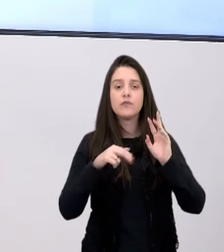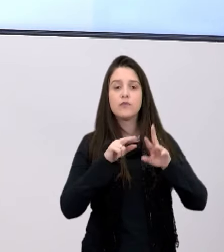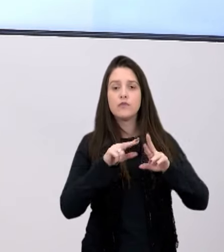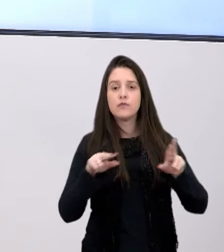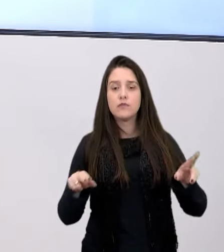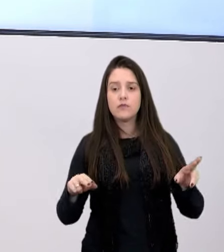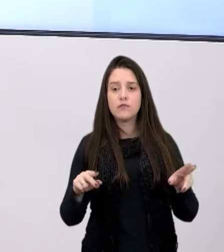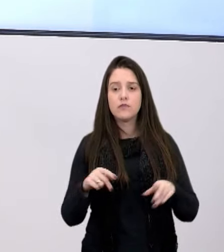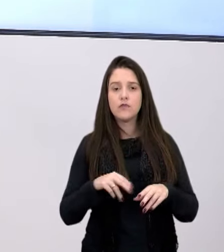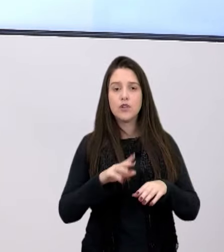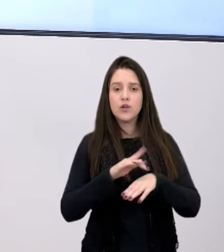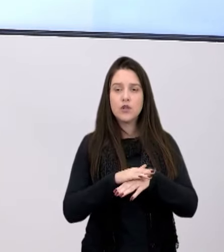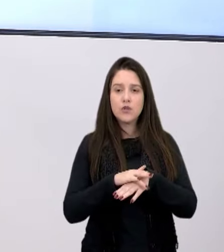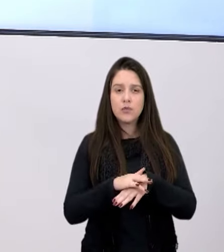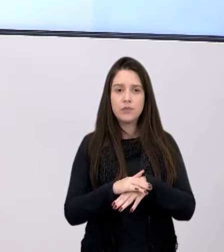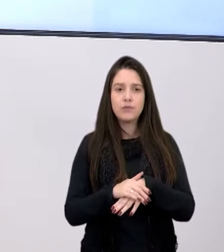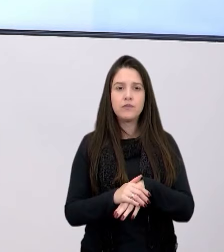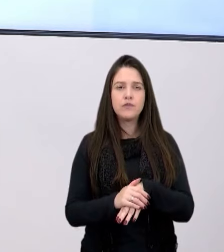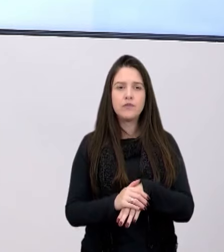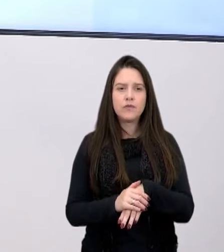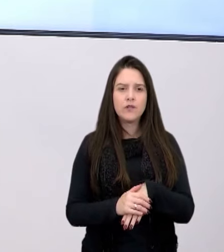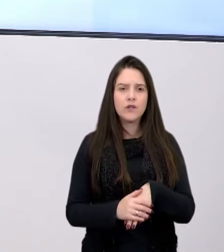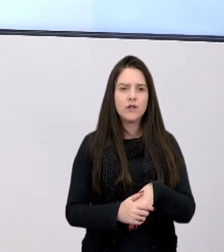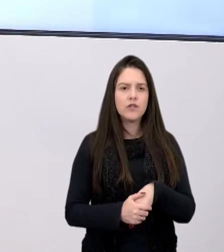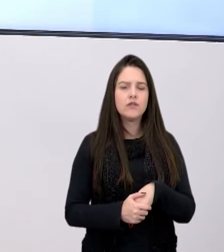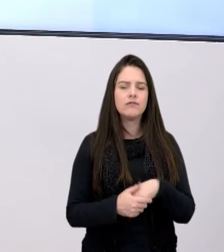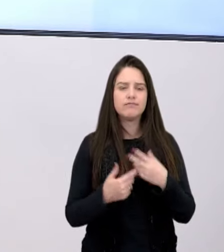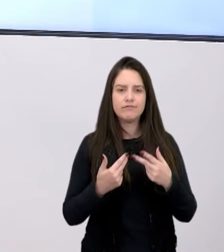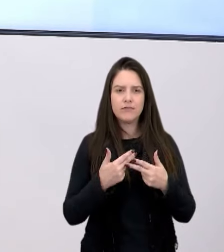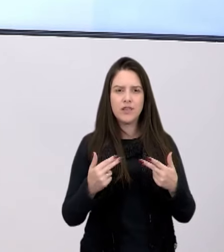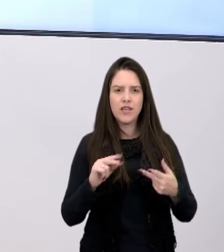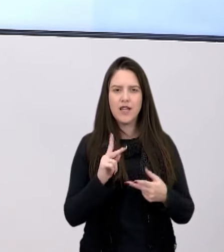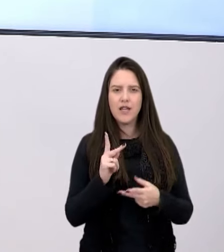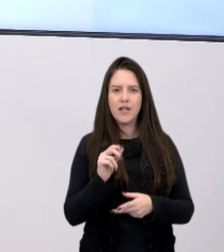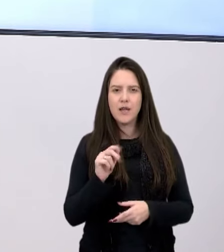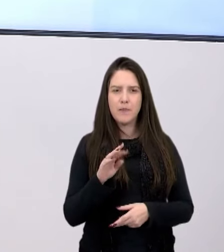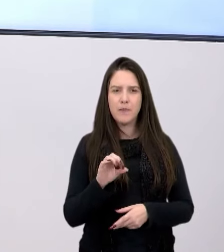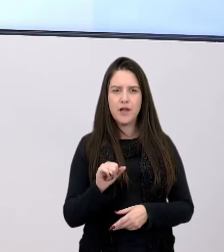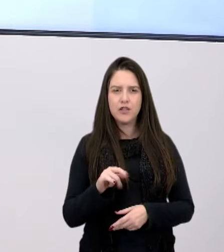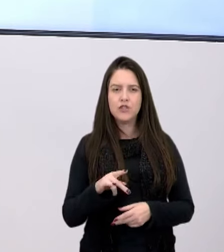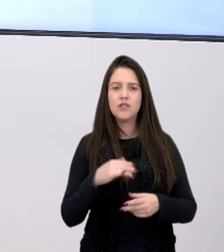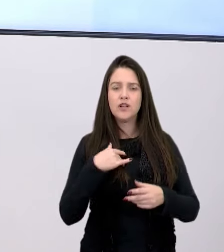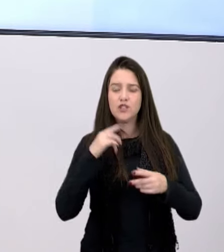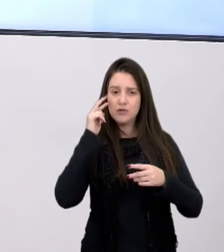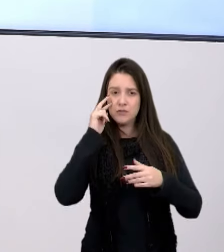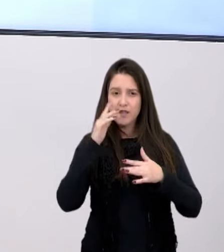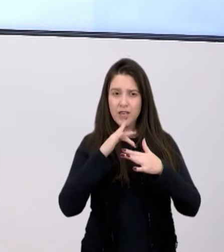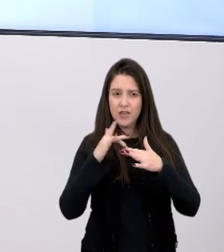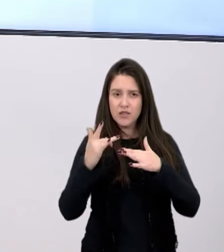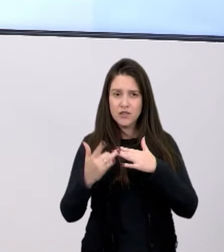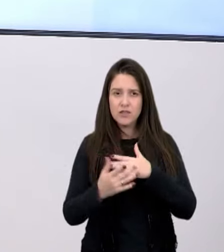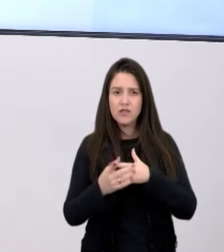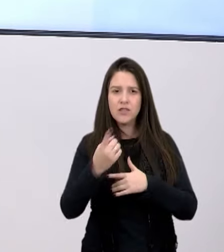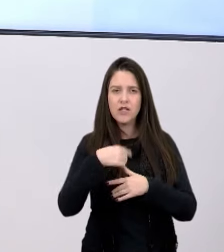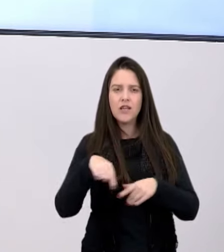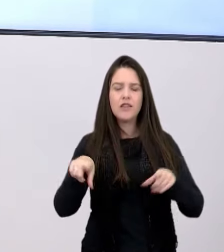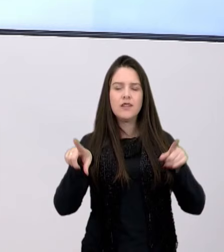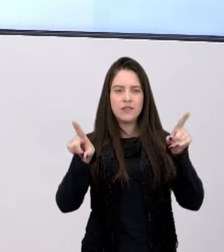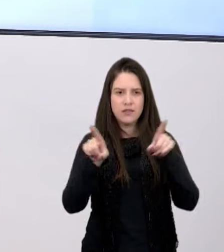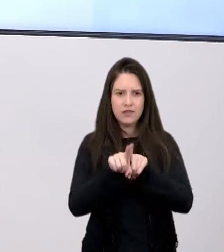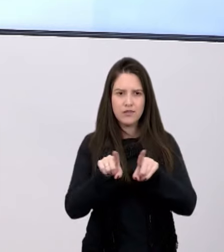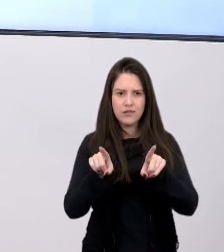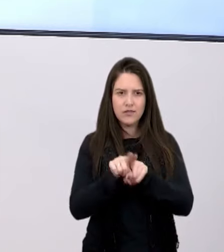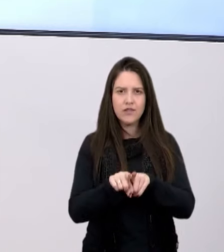como doenças, por exemplo, né, as cardiopatias, né? Então as doenças aí associadas ao coração, que também